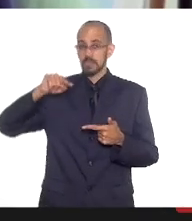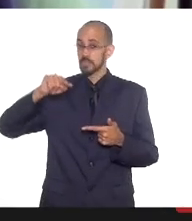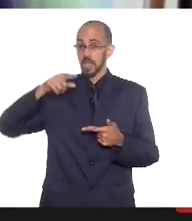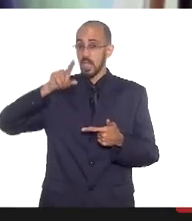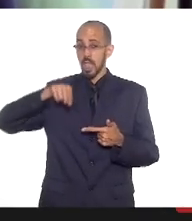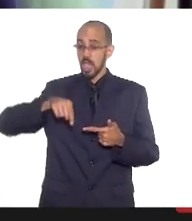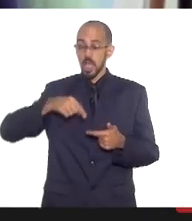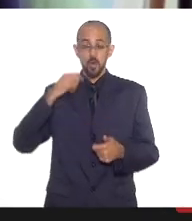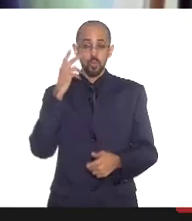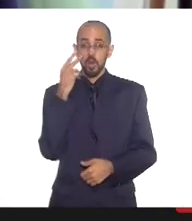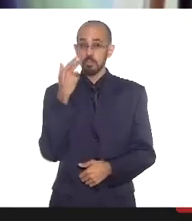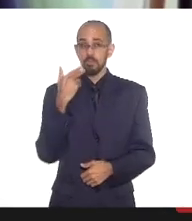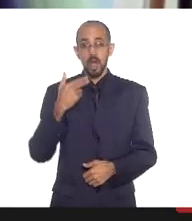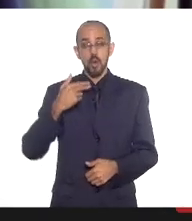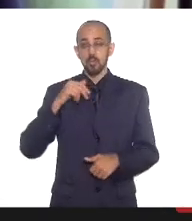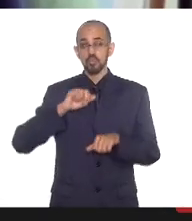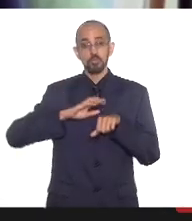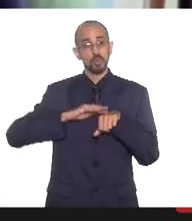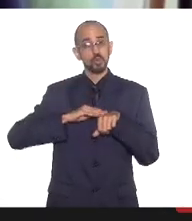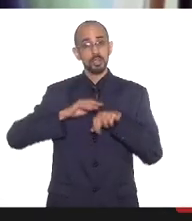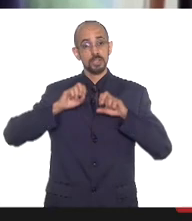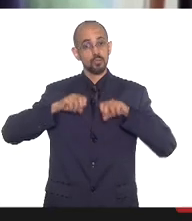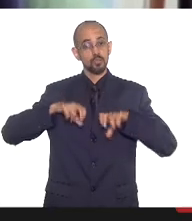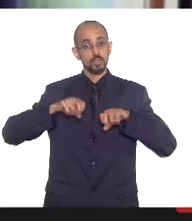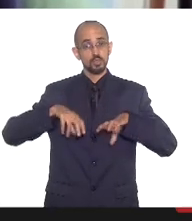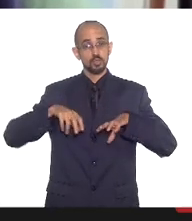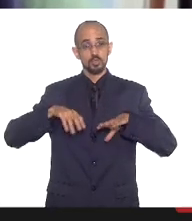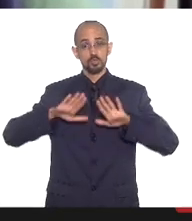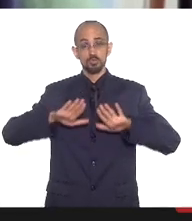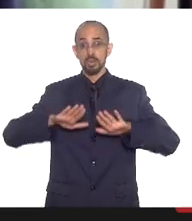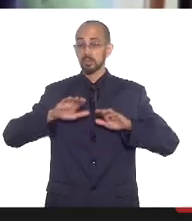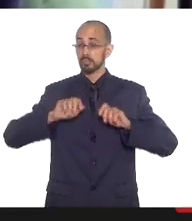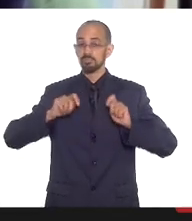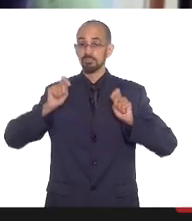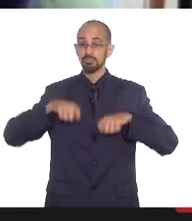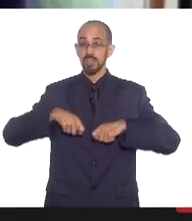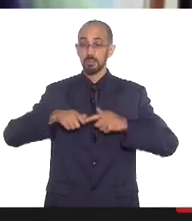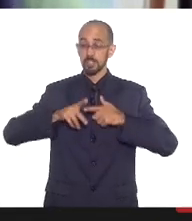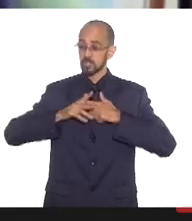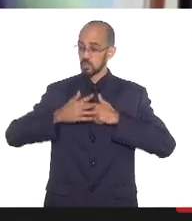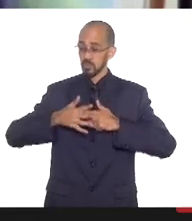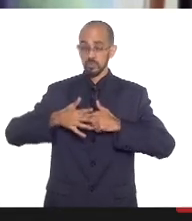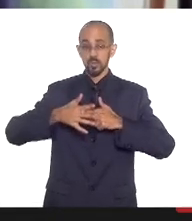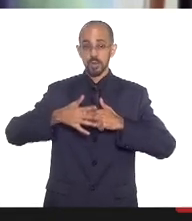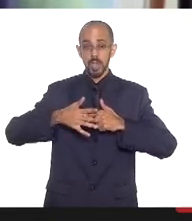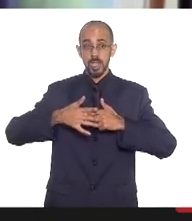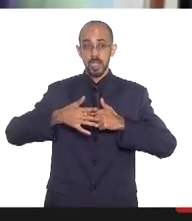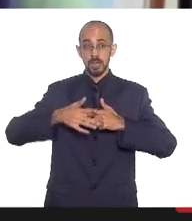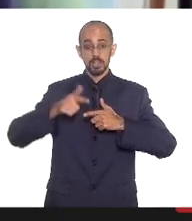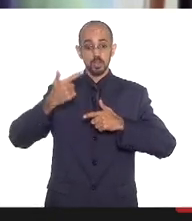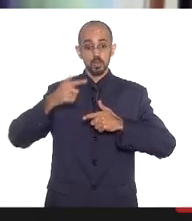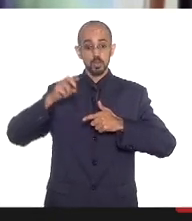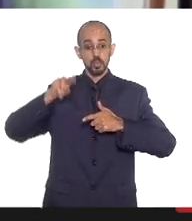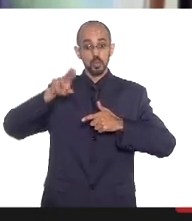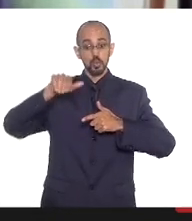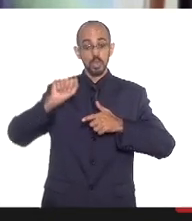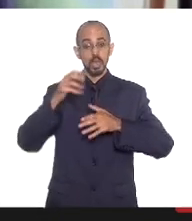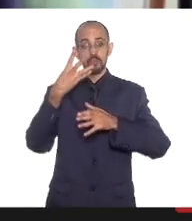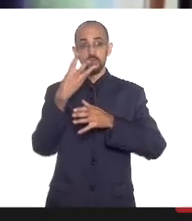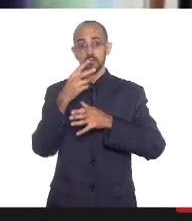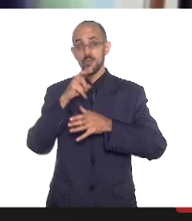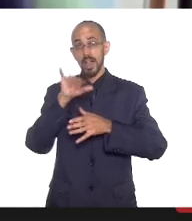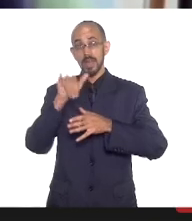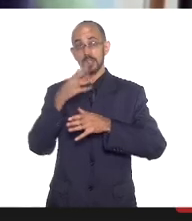Desce mais não dá para configurar uma onda que a gente nunca dentro desaparecimento da doença nunca desapareceu